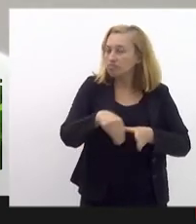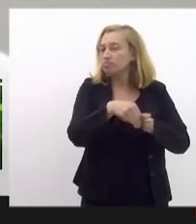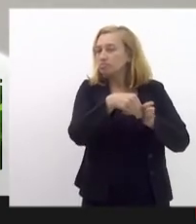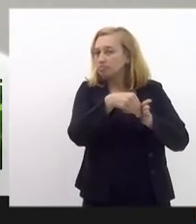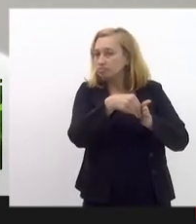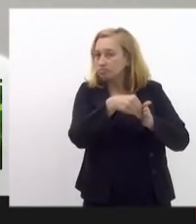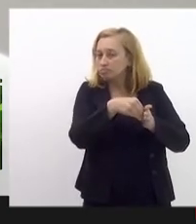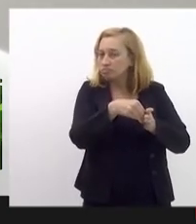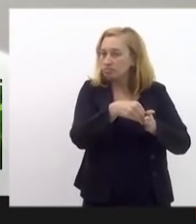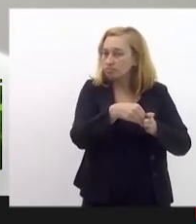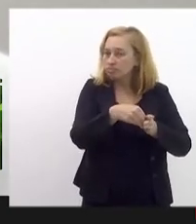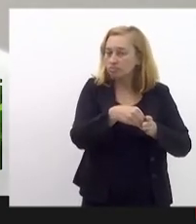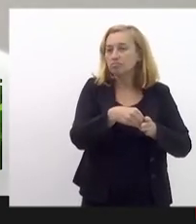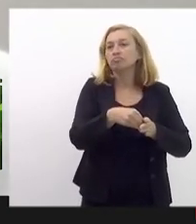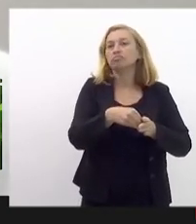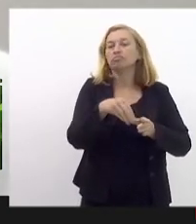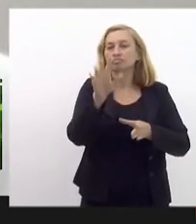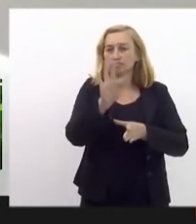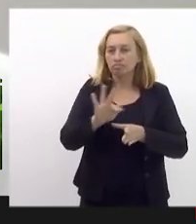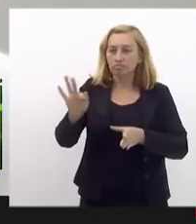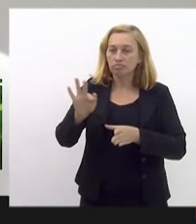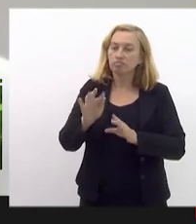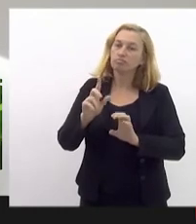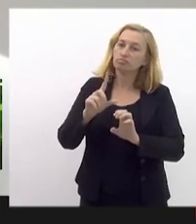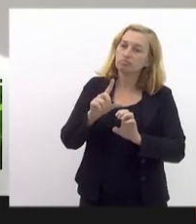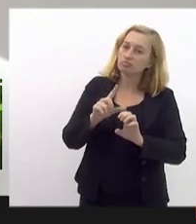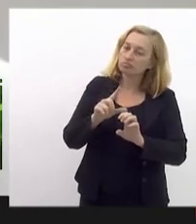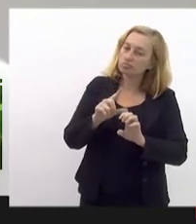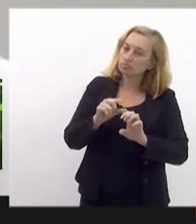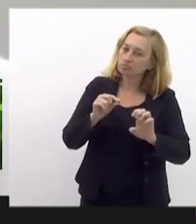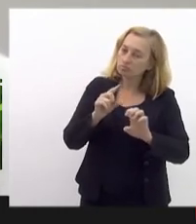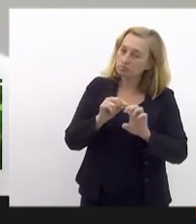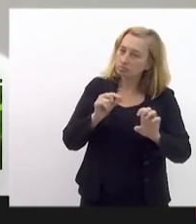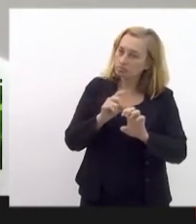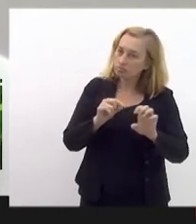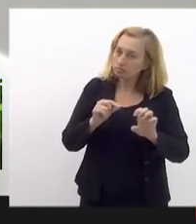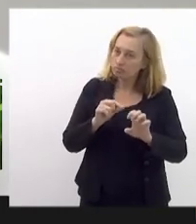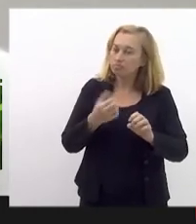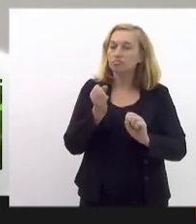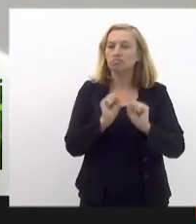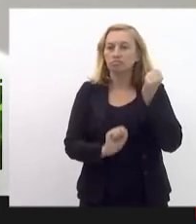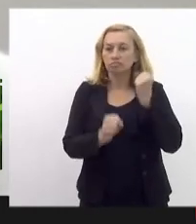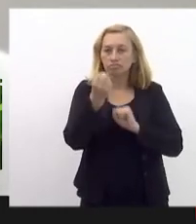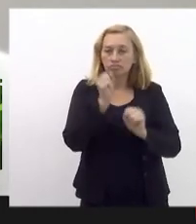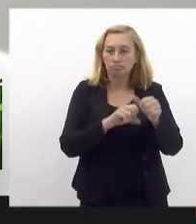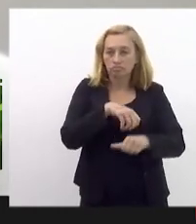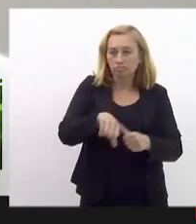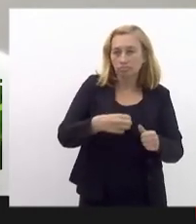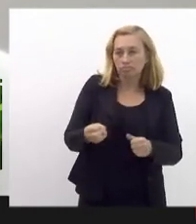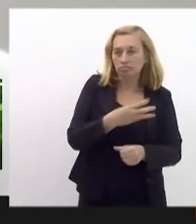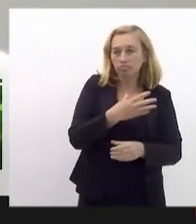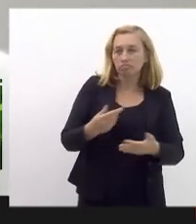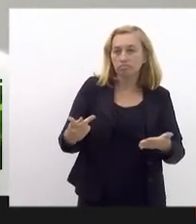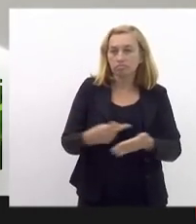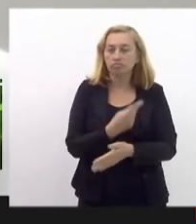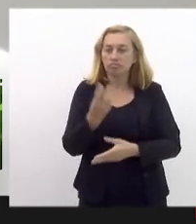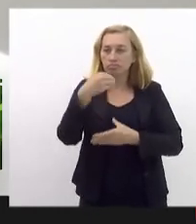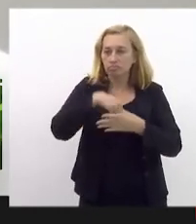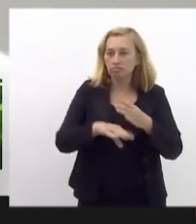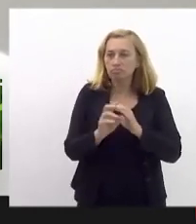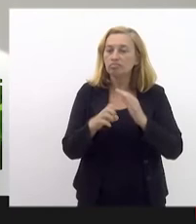da Federação das Indústrias como representante do setor empresarial, já considerando aí que a inovação acontece nas empresas,